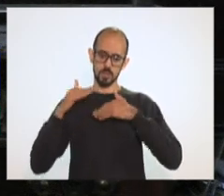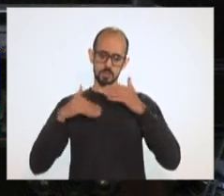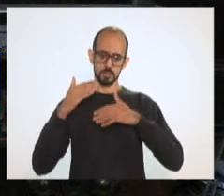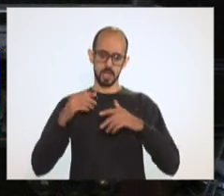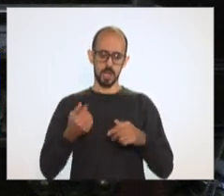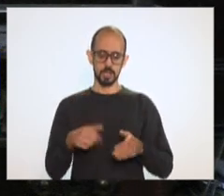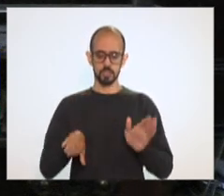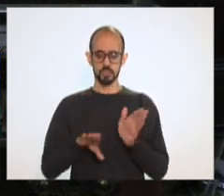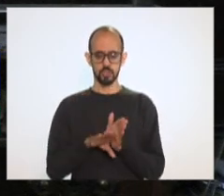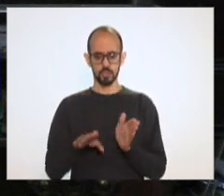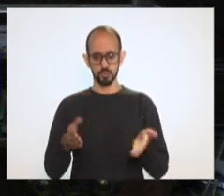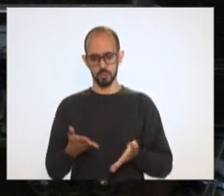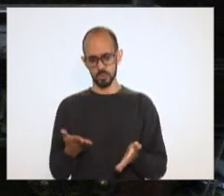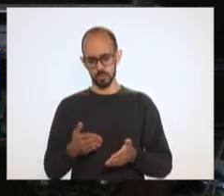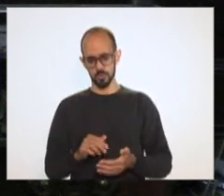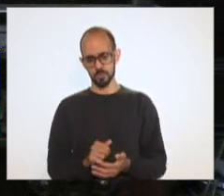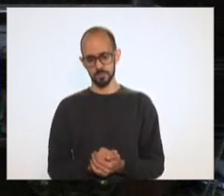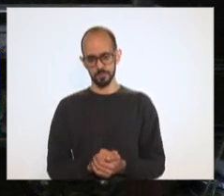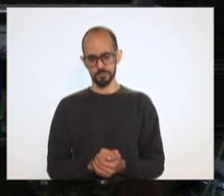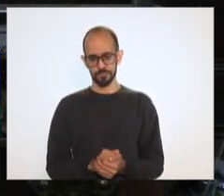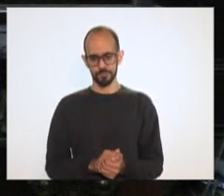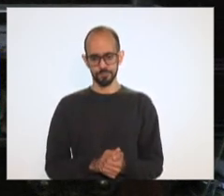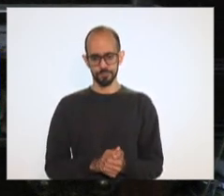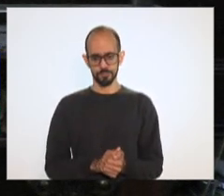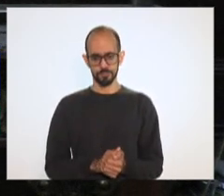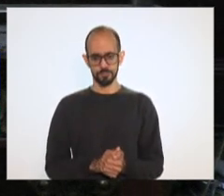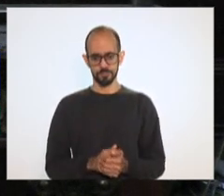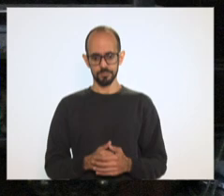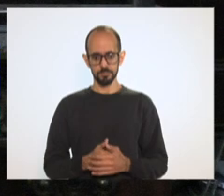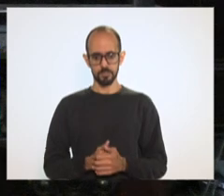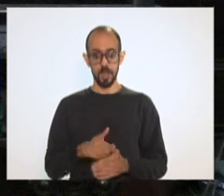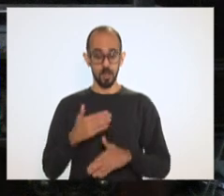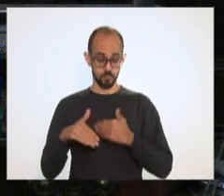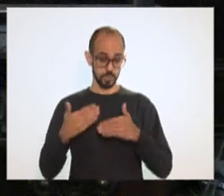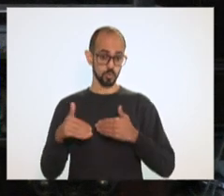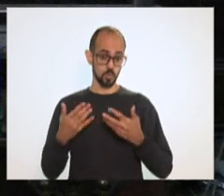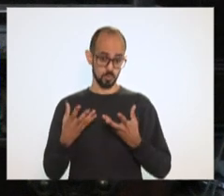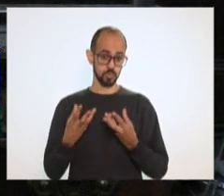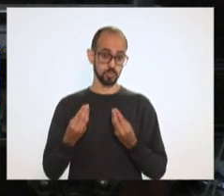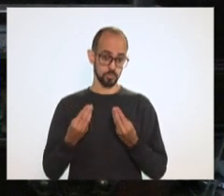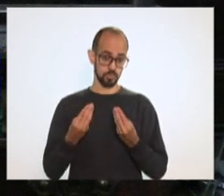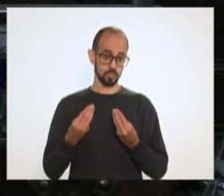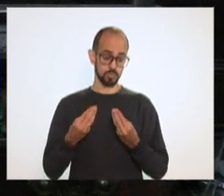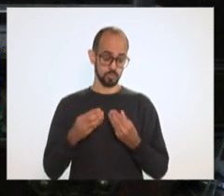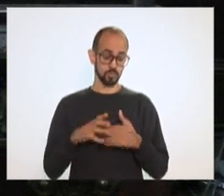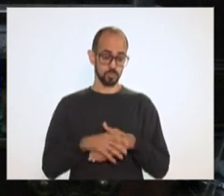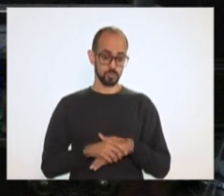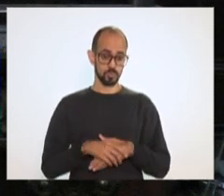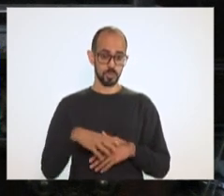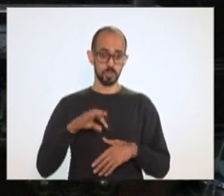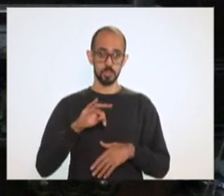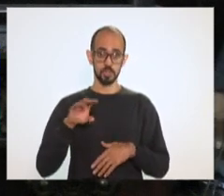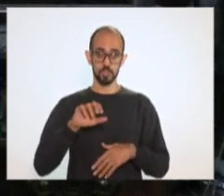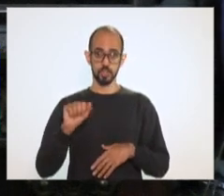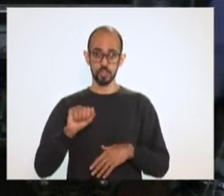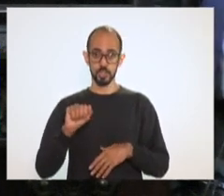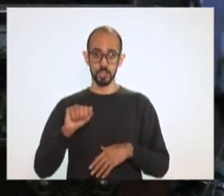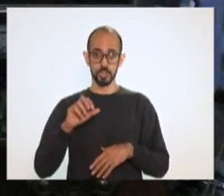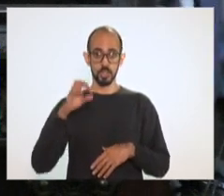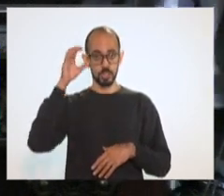inclusive a contrapartida a tia Ju vai falar um minuto